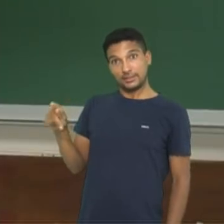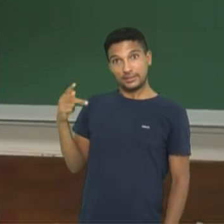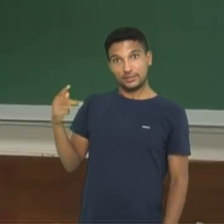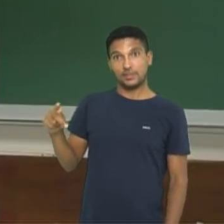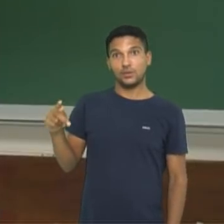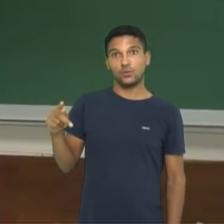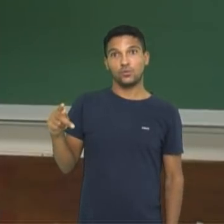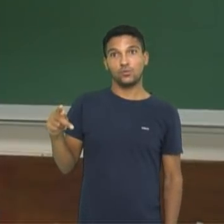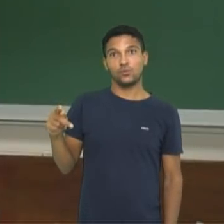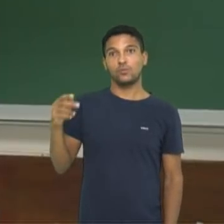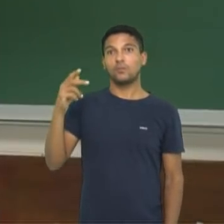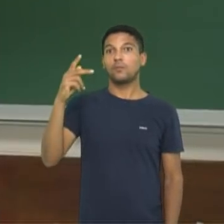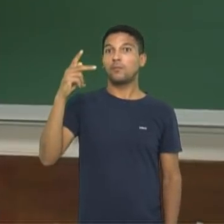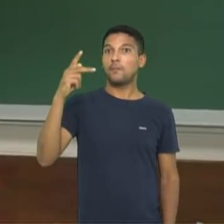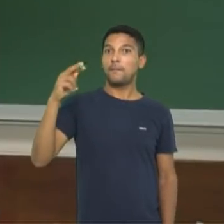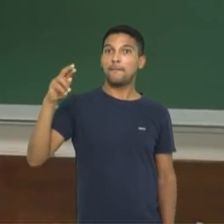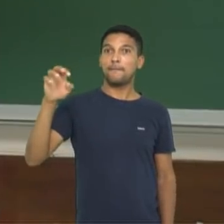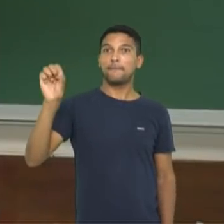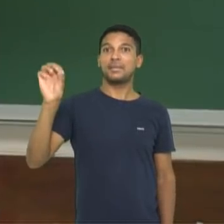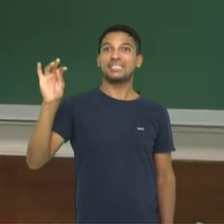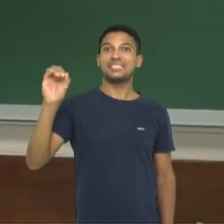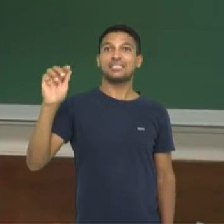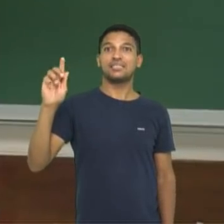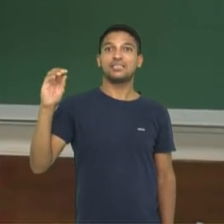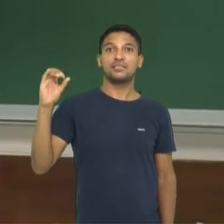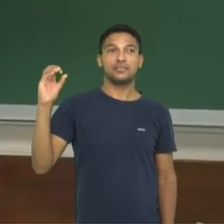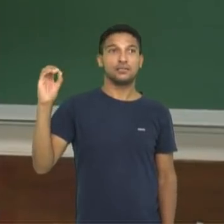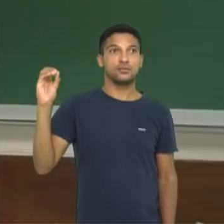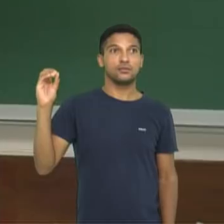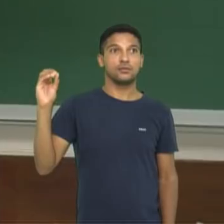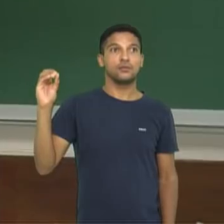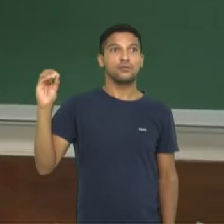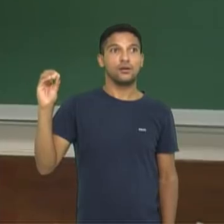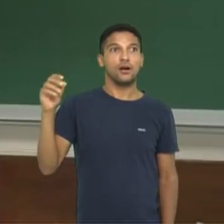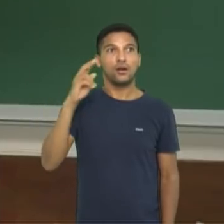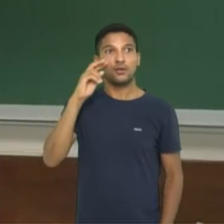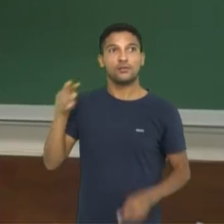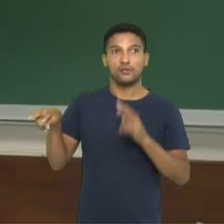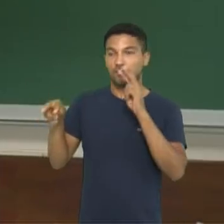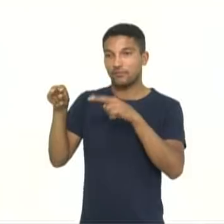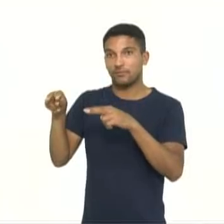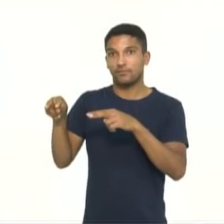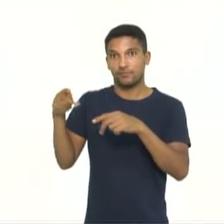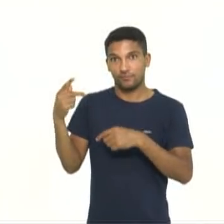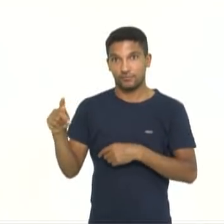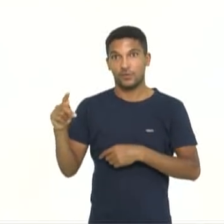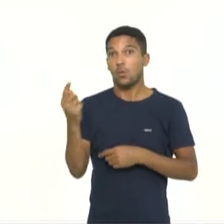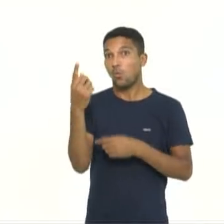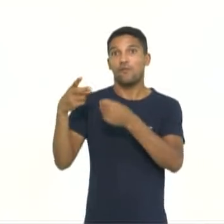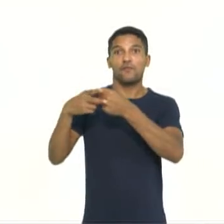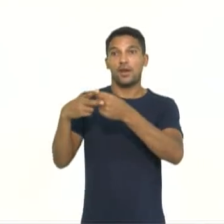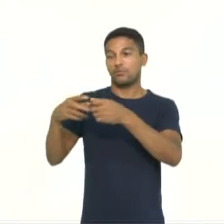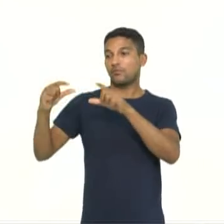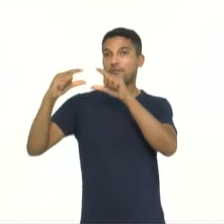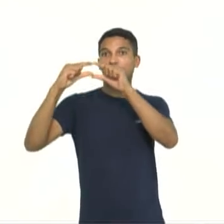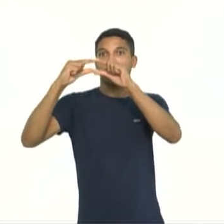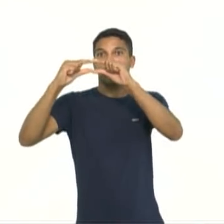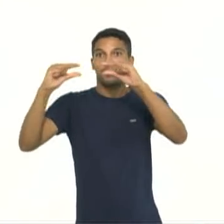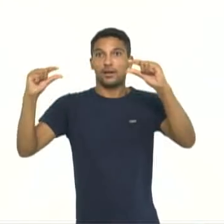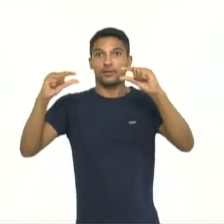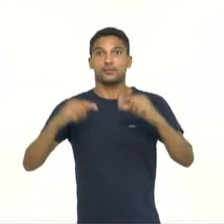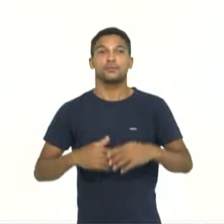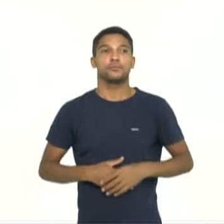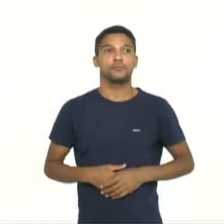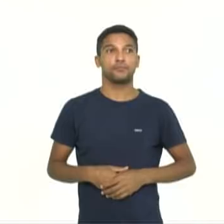caso, eu tenho um período simples, porque só tem um verbo, né? Observem o segundo exemplo aqui. Ninguém lamentou